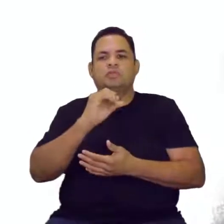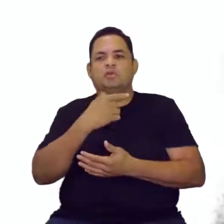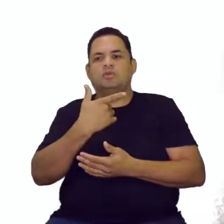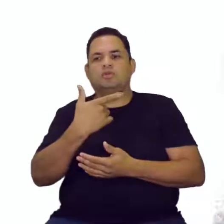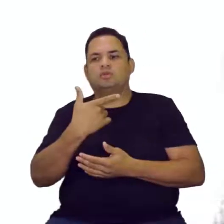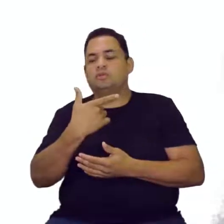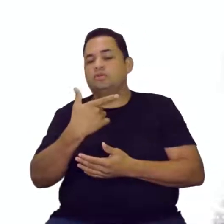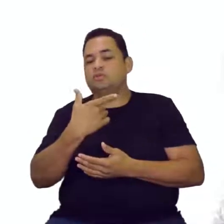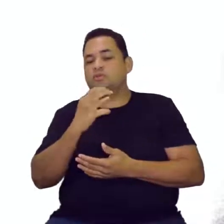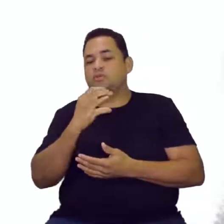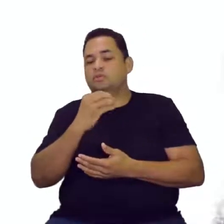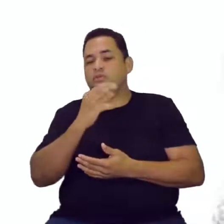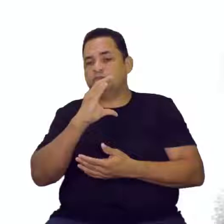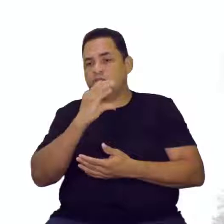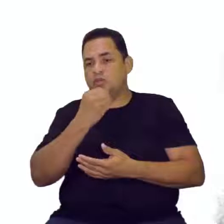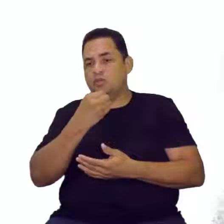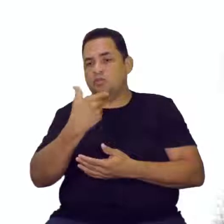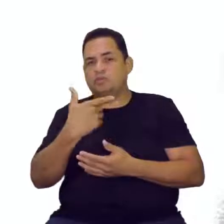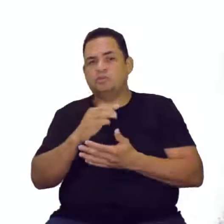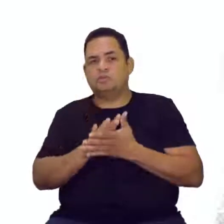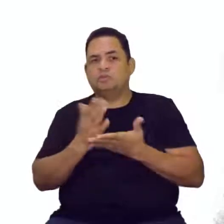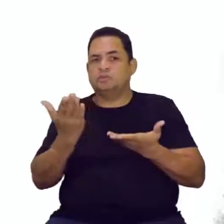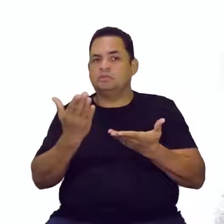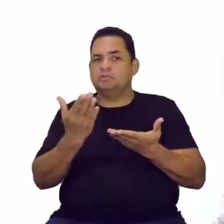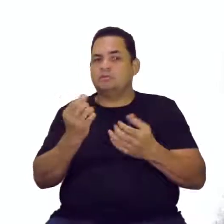não é de hoje. Em